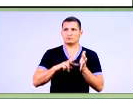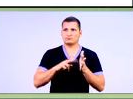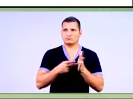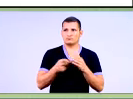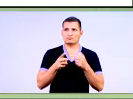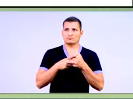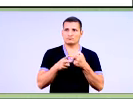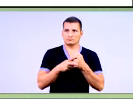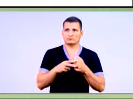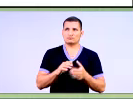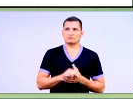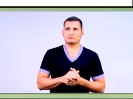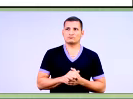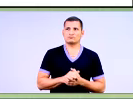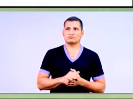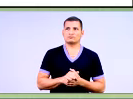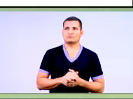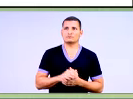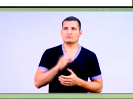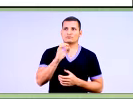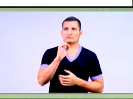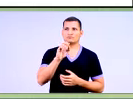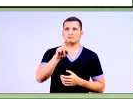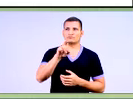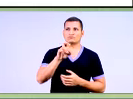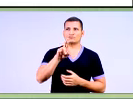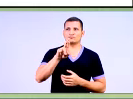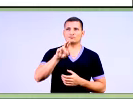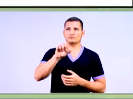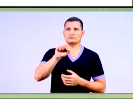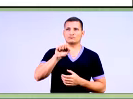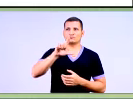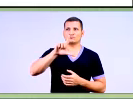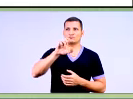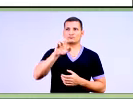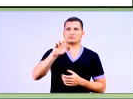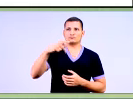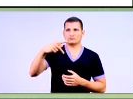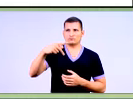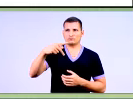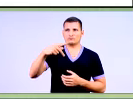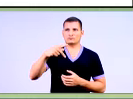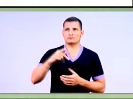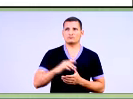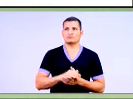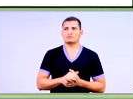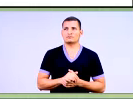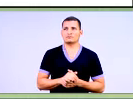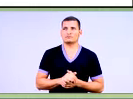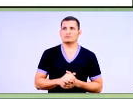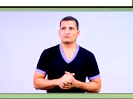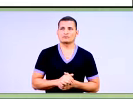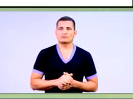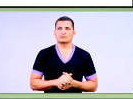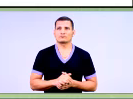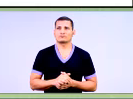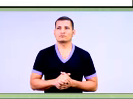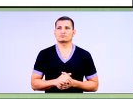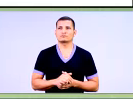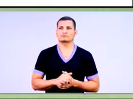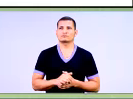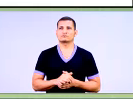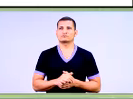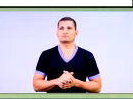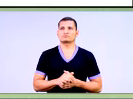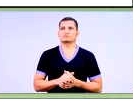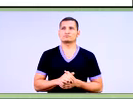exemplos. Oversleep, over, só para deixar mais ratificado, tem um significado de exagero,